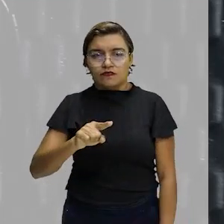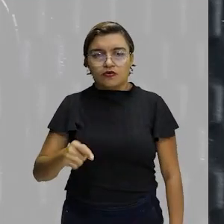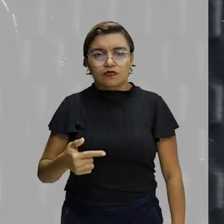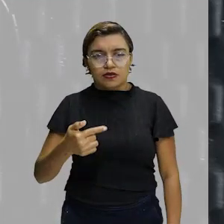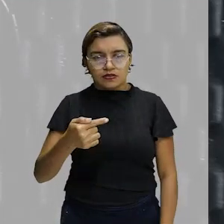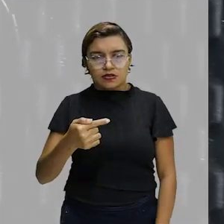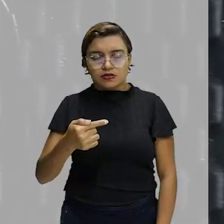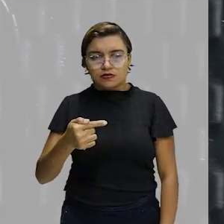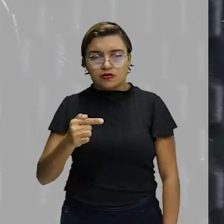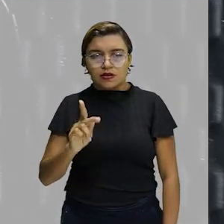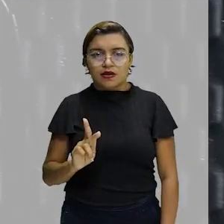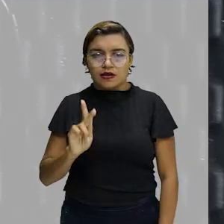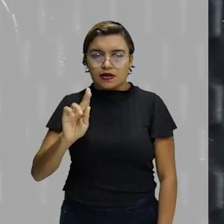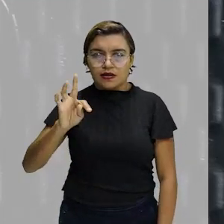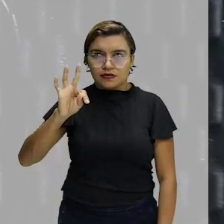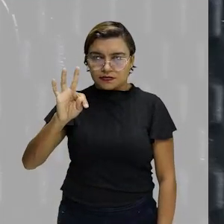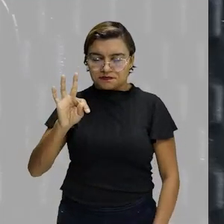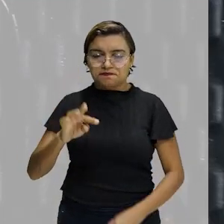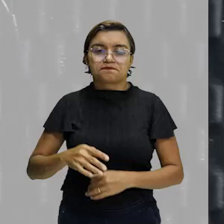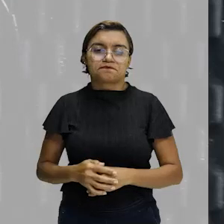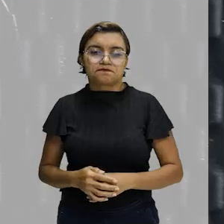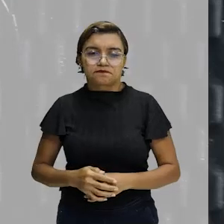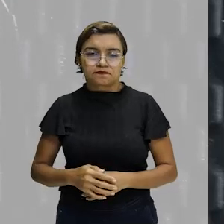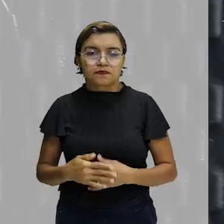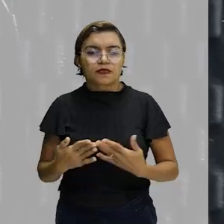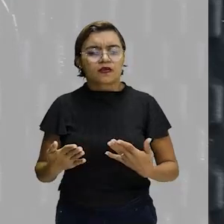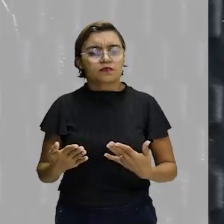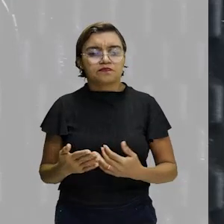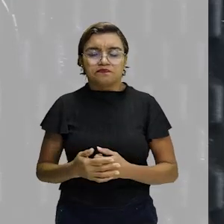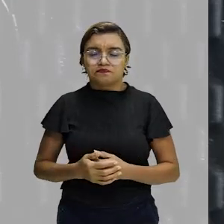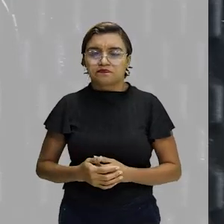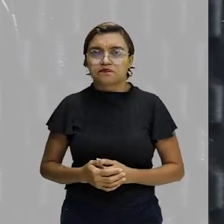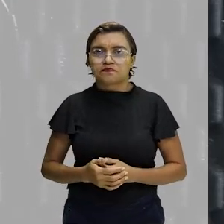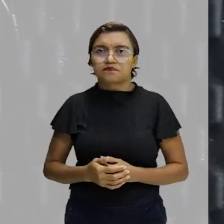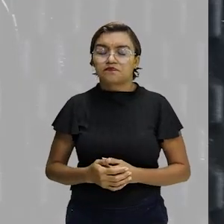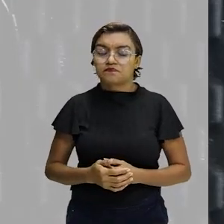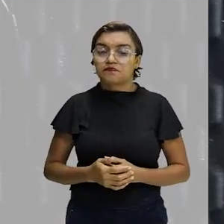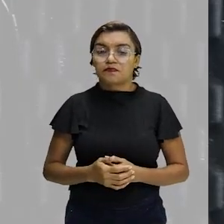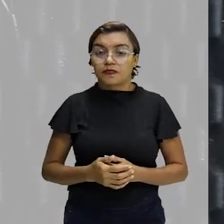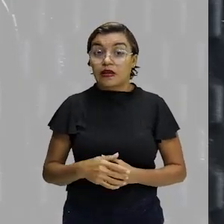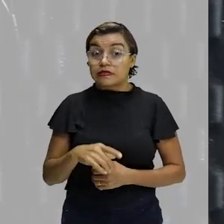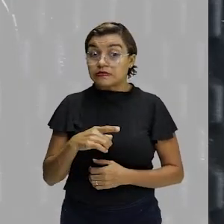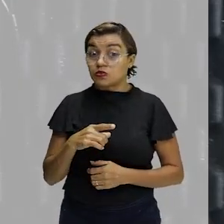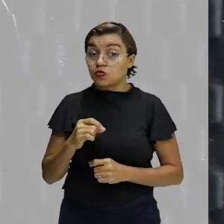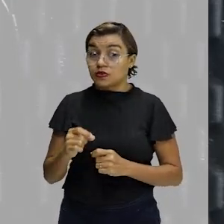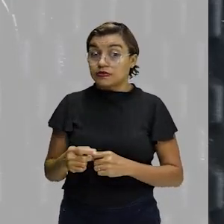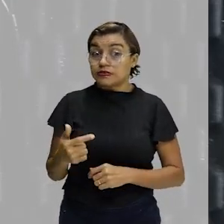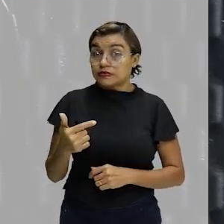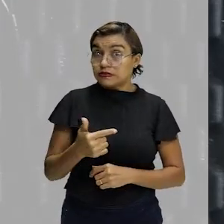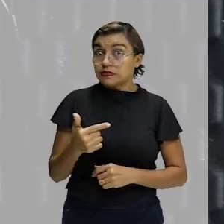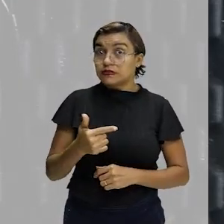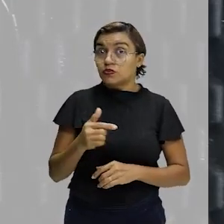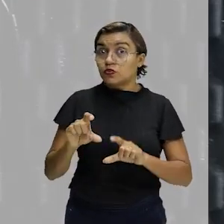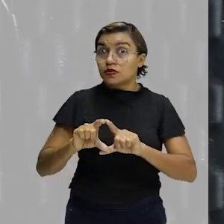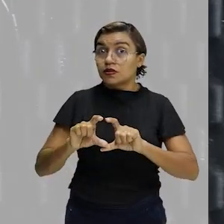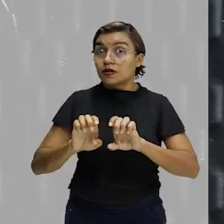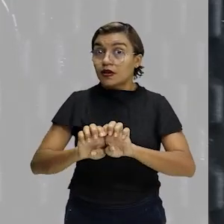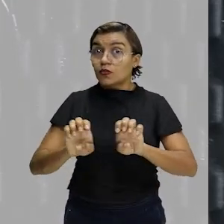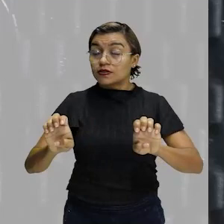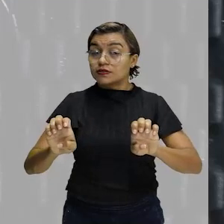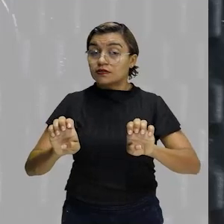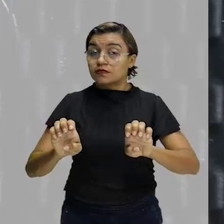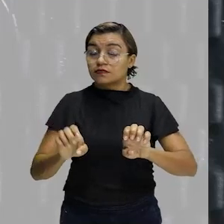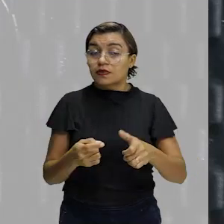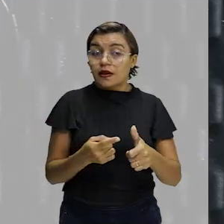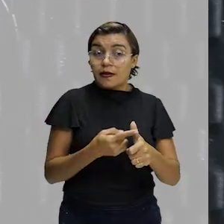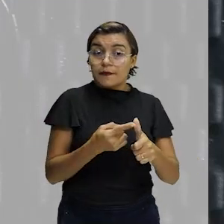2,7 elevado a K vezes t. Bom, perceba que aqui, ó, eu estou na segunda equação. Essa aqui é a segunda. A